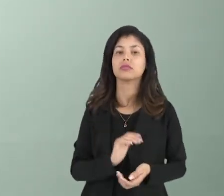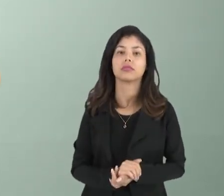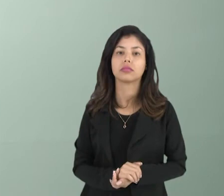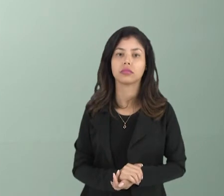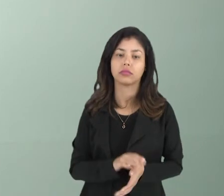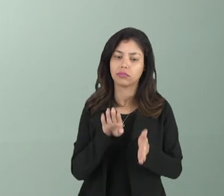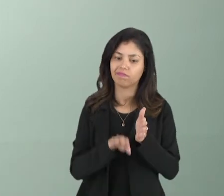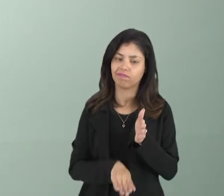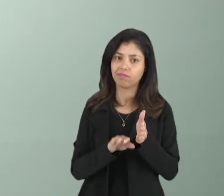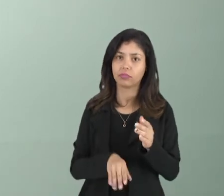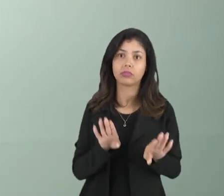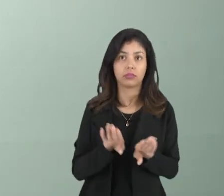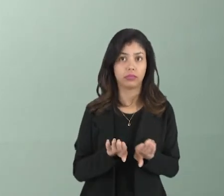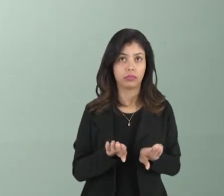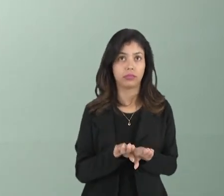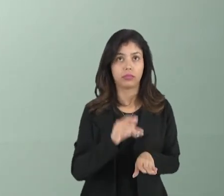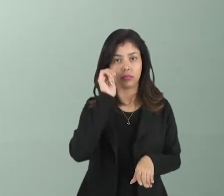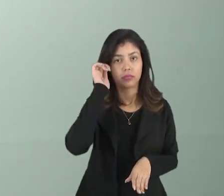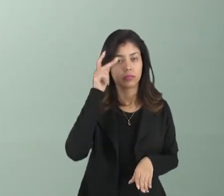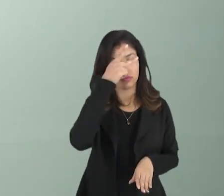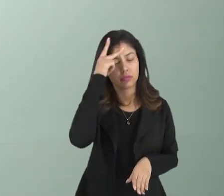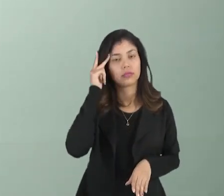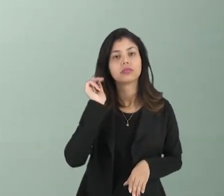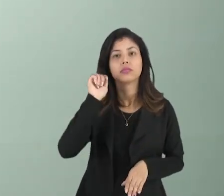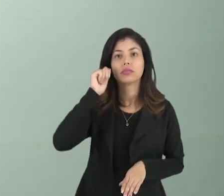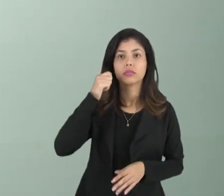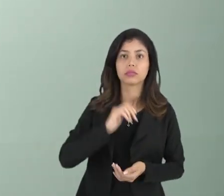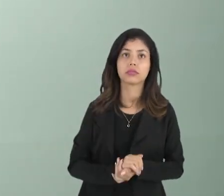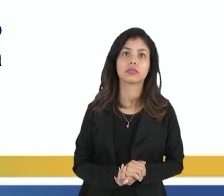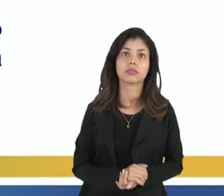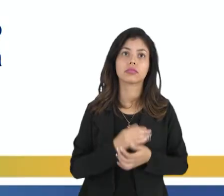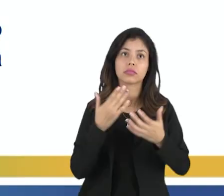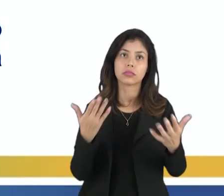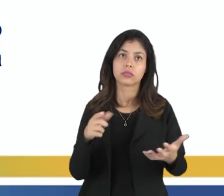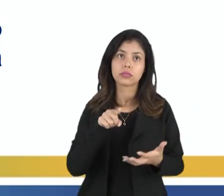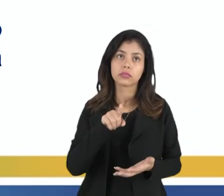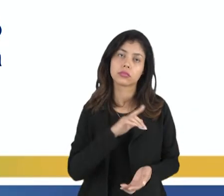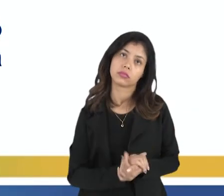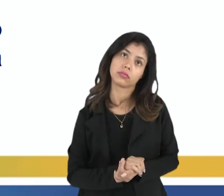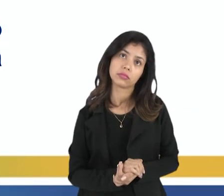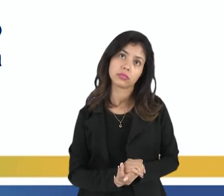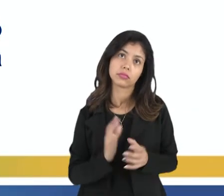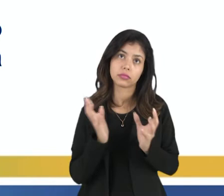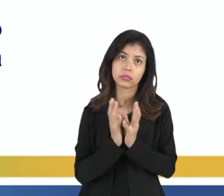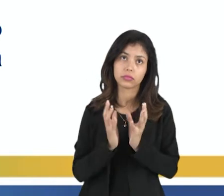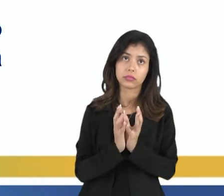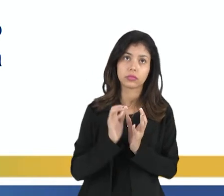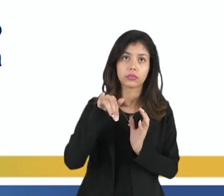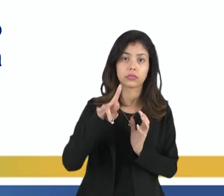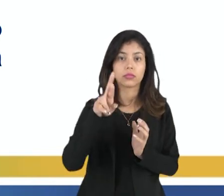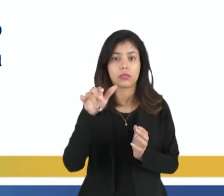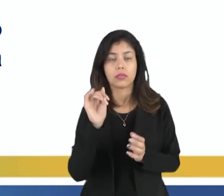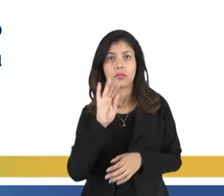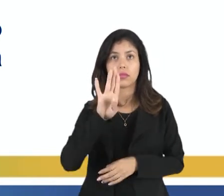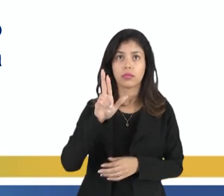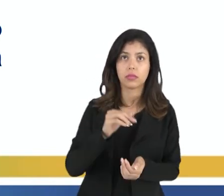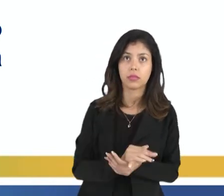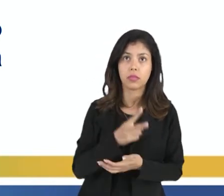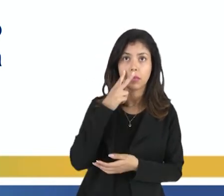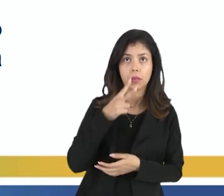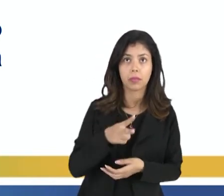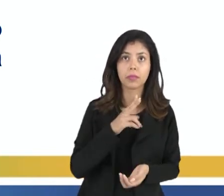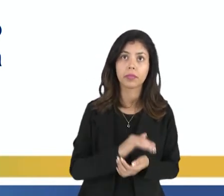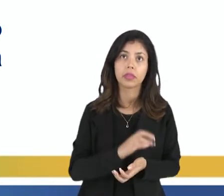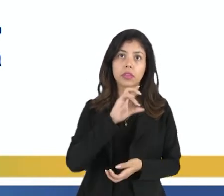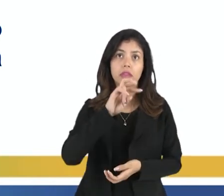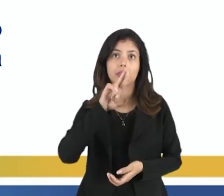classe baixa e também de pessoas negras, tá, pessoal? Então, a Conjuração Mineira e Baiana, elas evidenciaram a